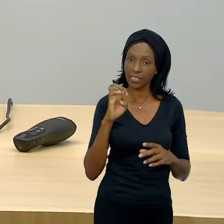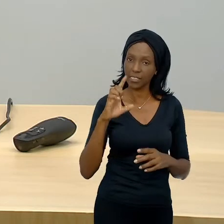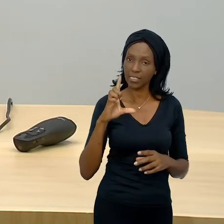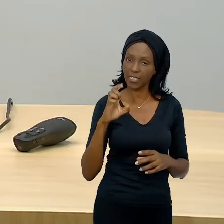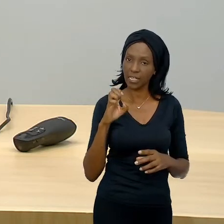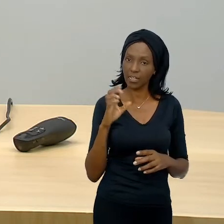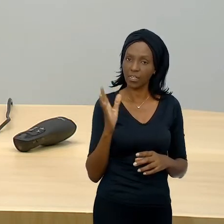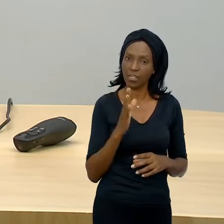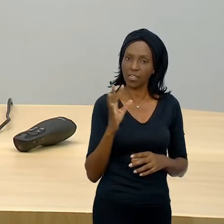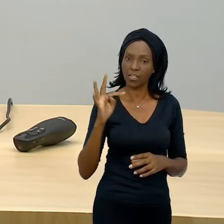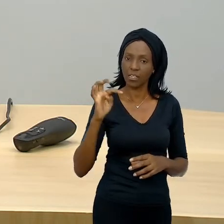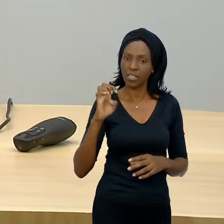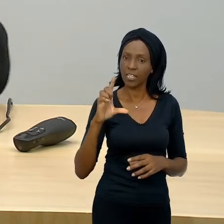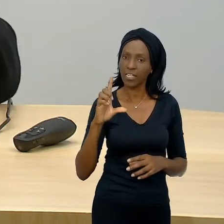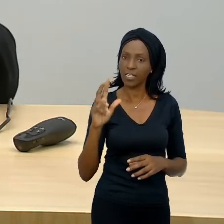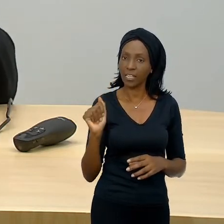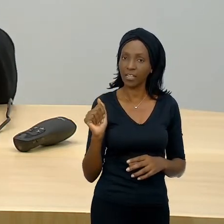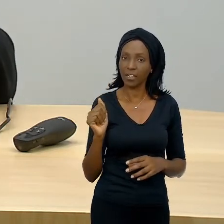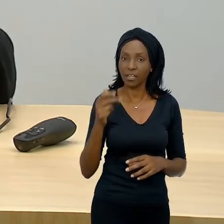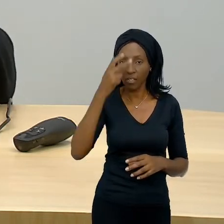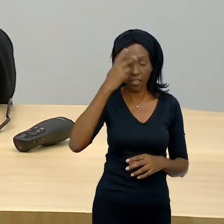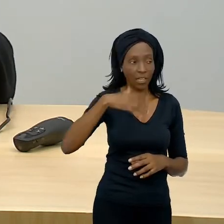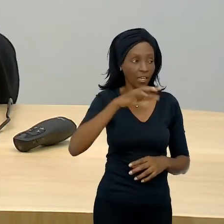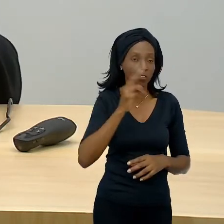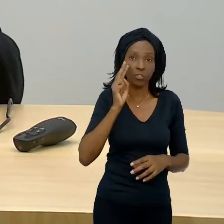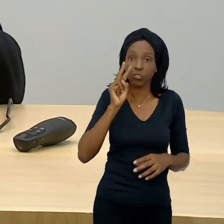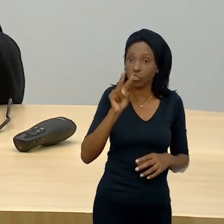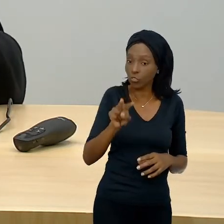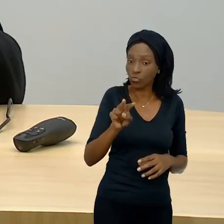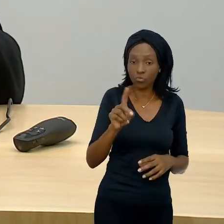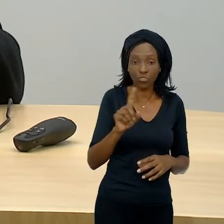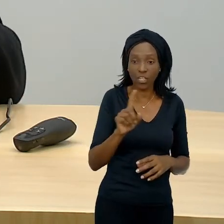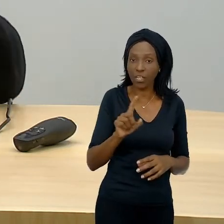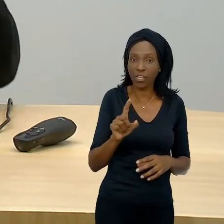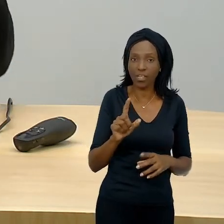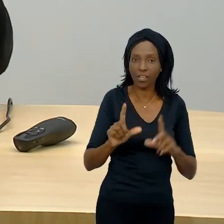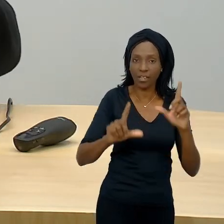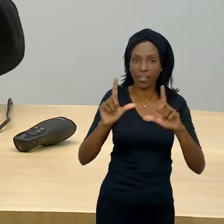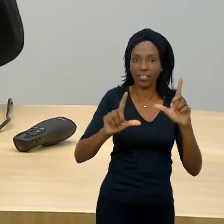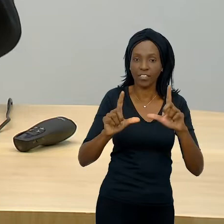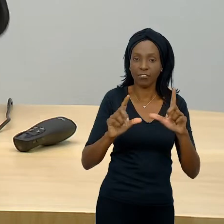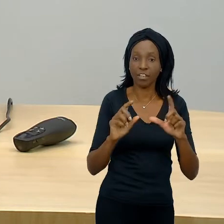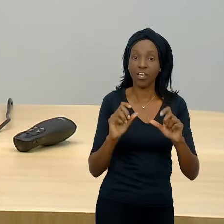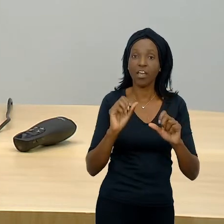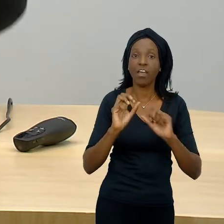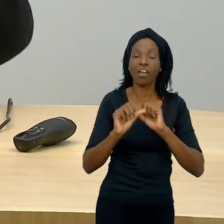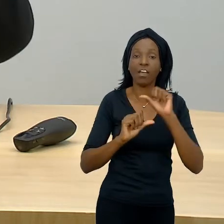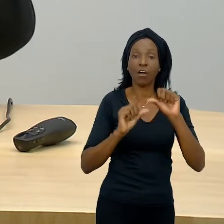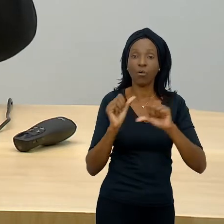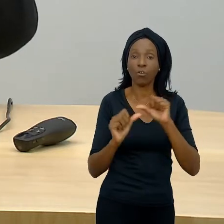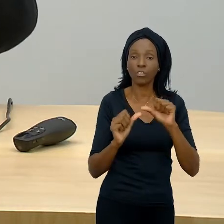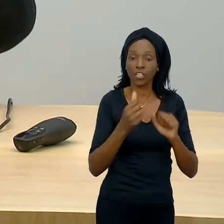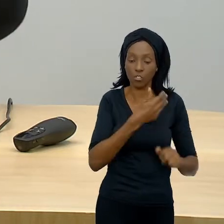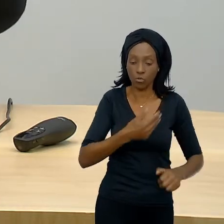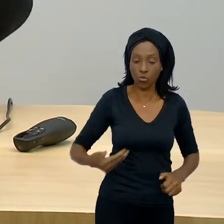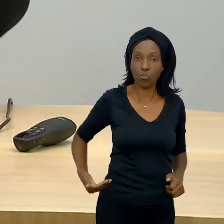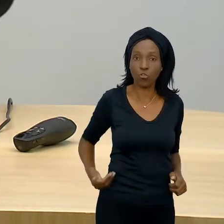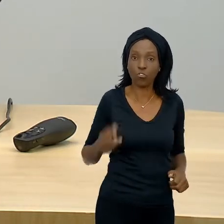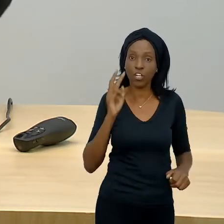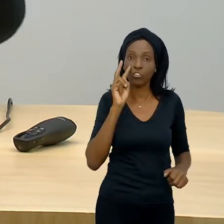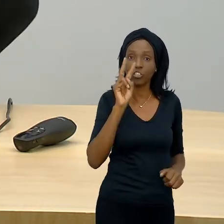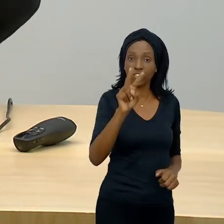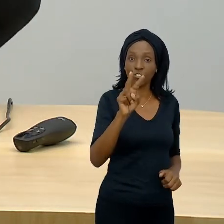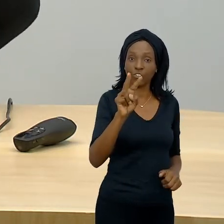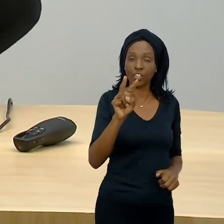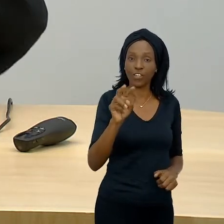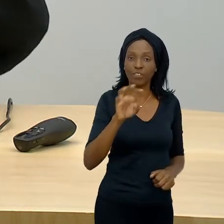as pessoas não assistem o que está passando na televisão, é o contrário, é o governo que assiste você, né? O Estado